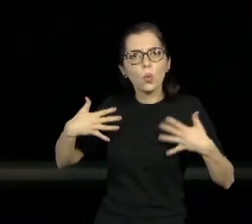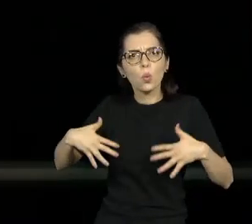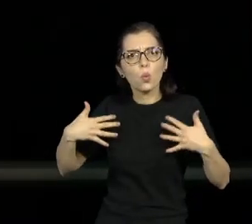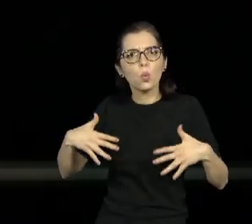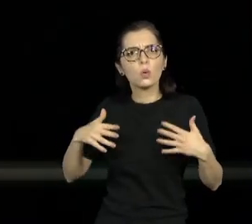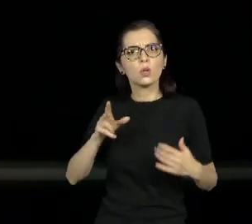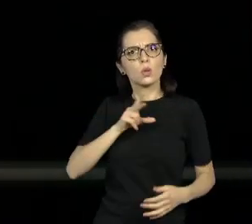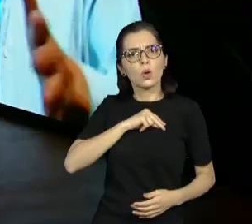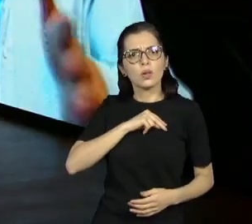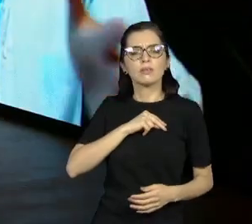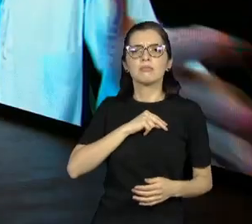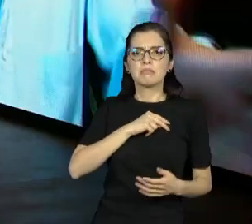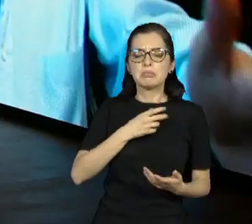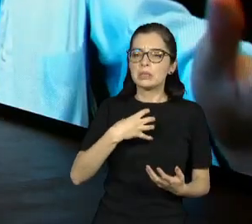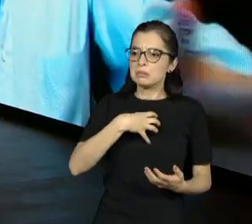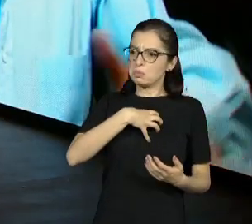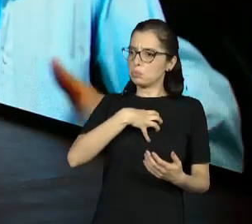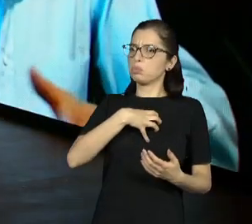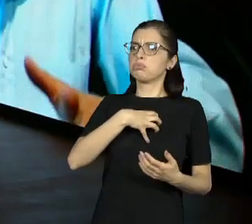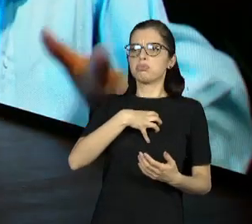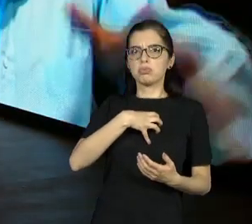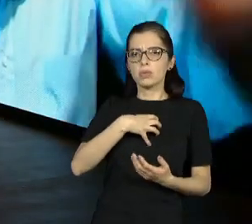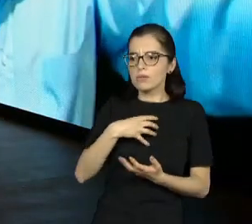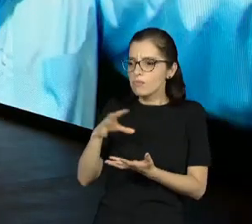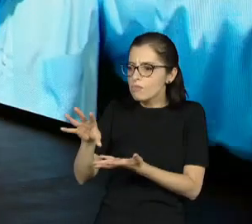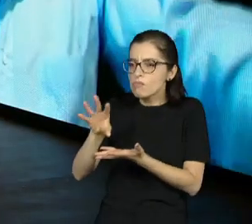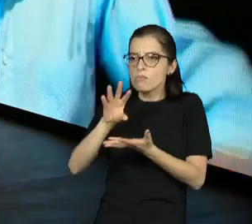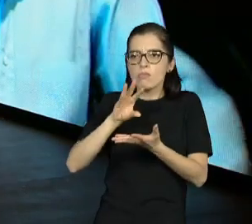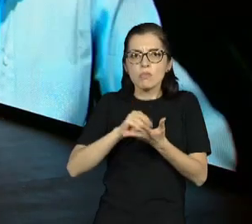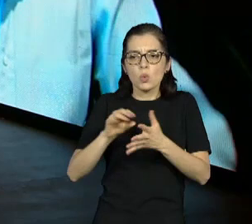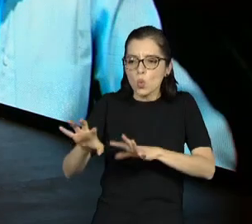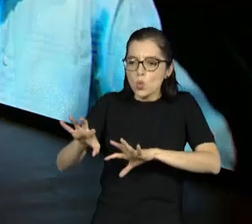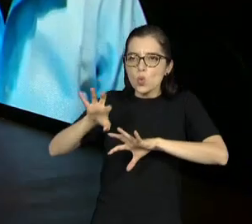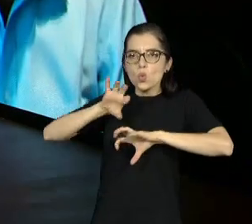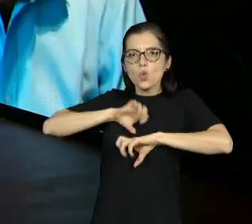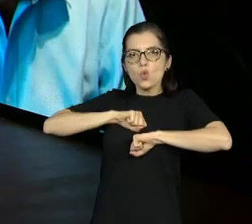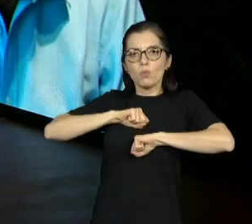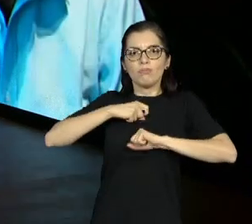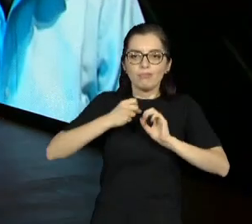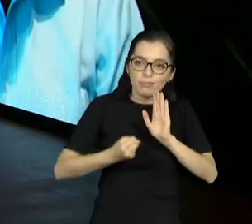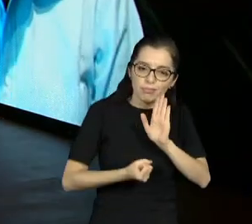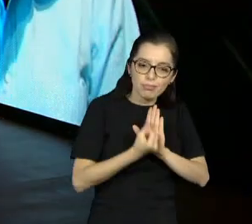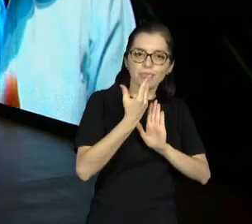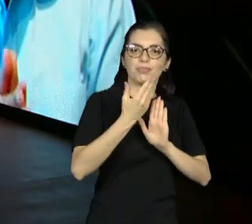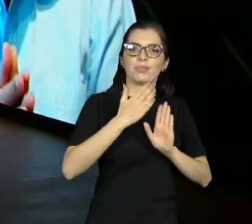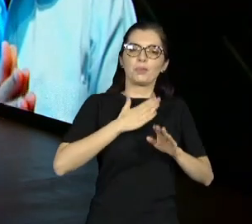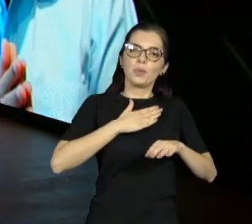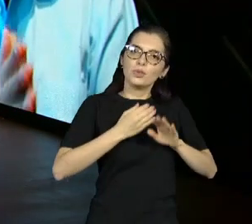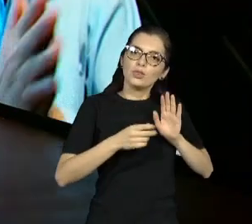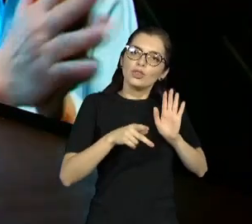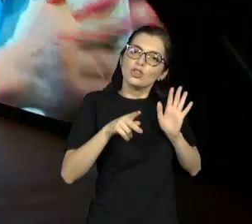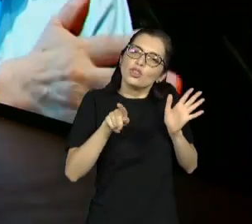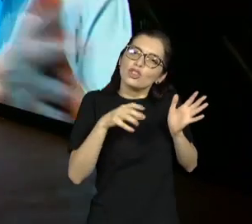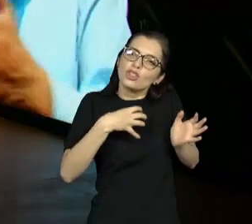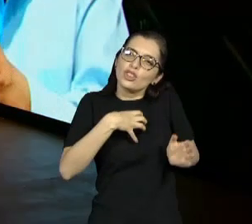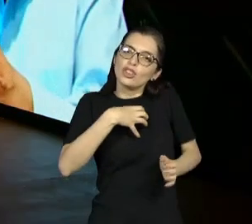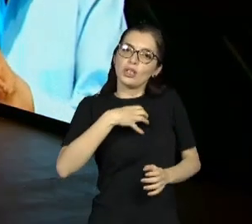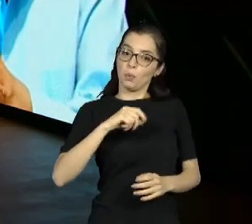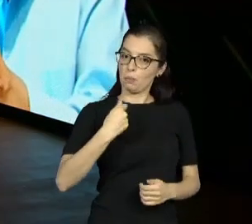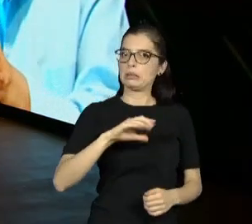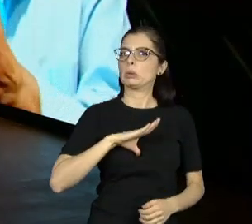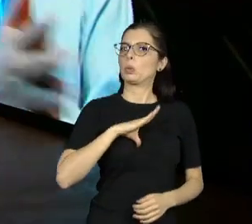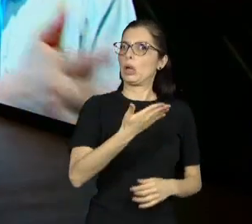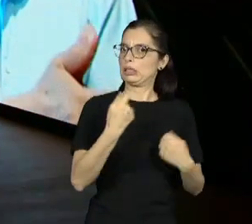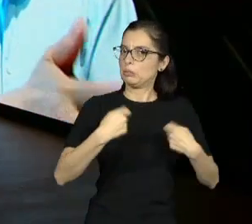maneira, passou o estilo, me ajudou a criar o estilo. E criar a coragem de sempre estar inventando alguma